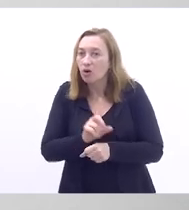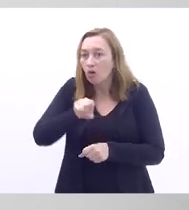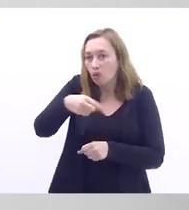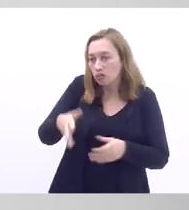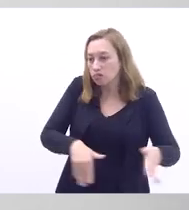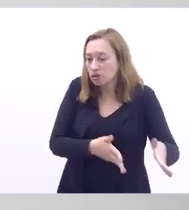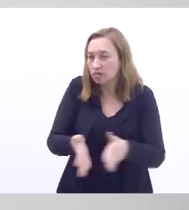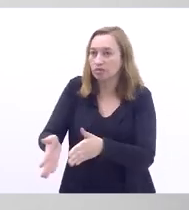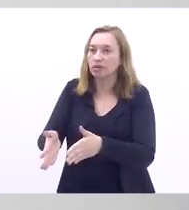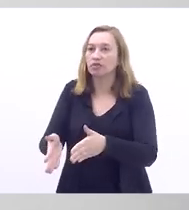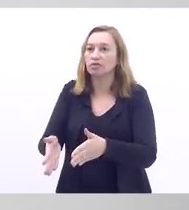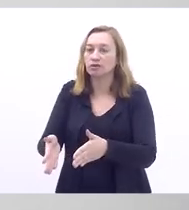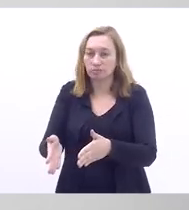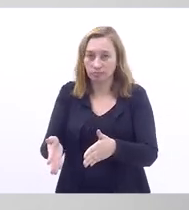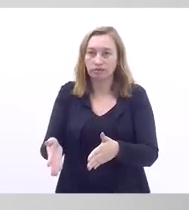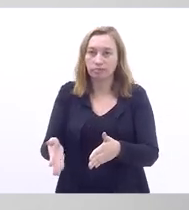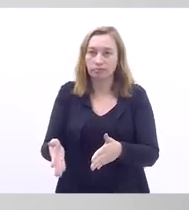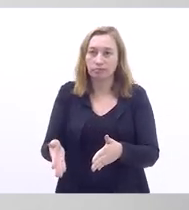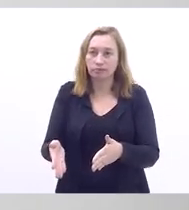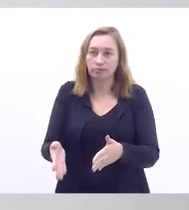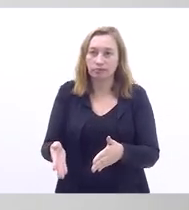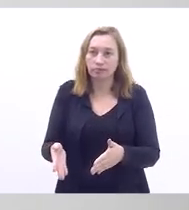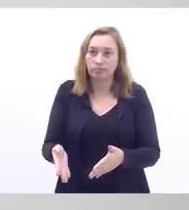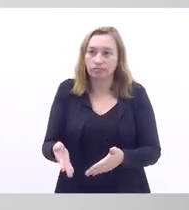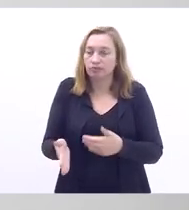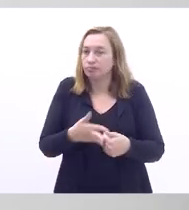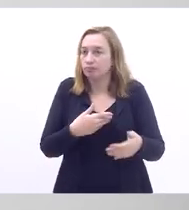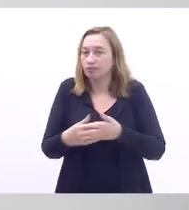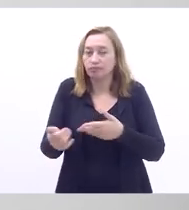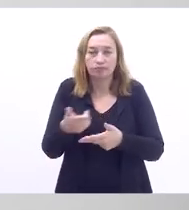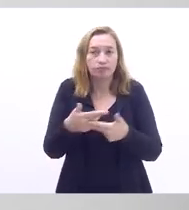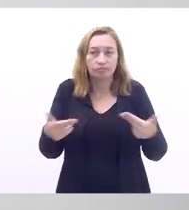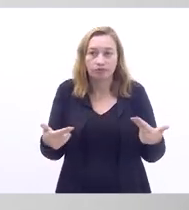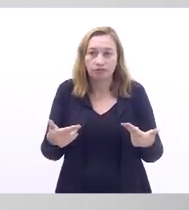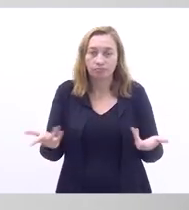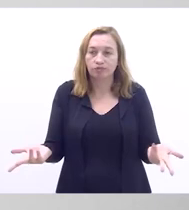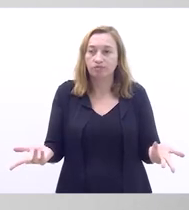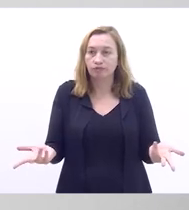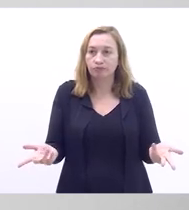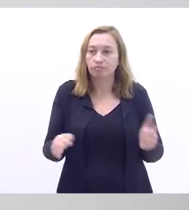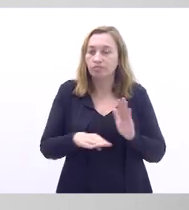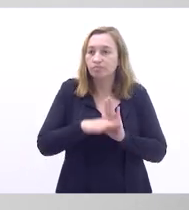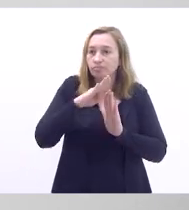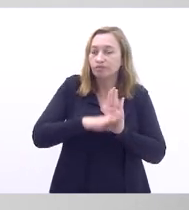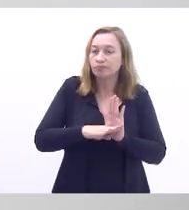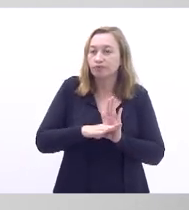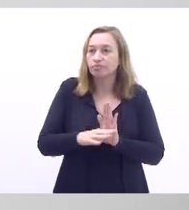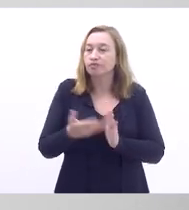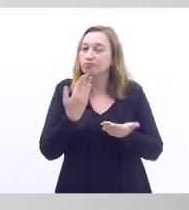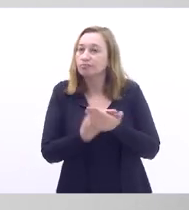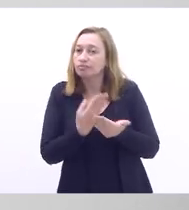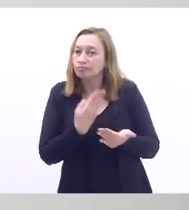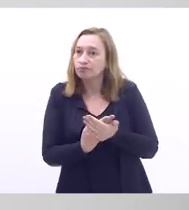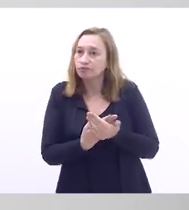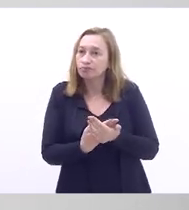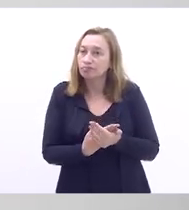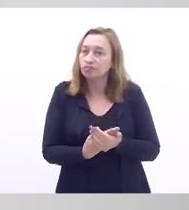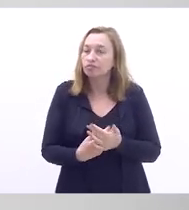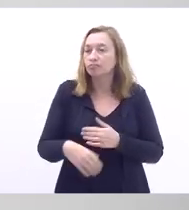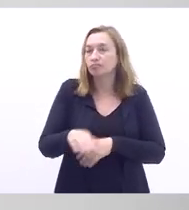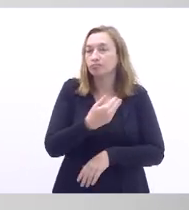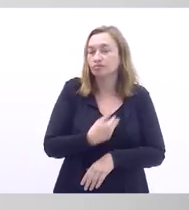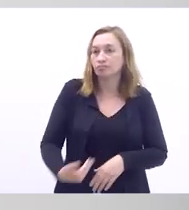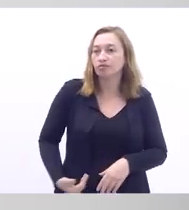porque foi o foi isso Eu qualquer coisa que demande qualquer nível de boa vontade de estudos não seria do